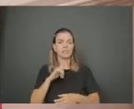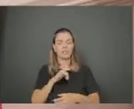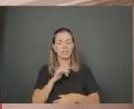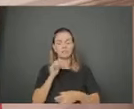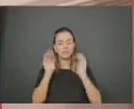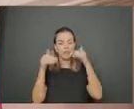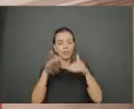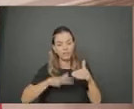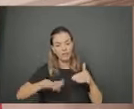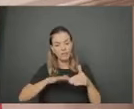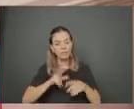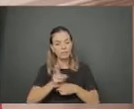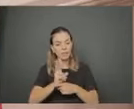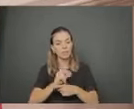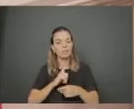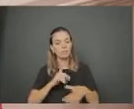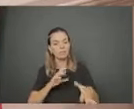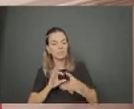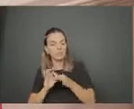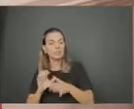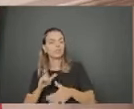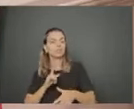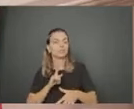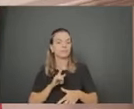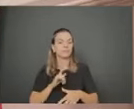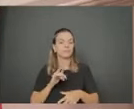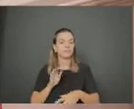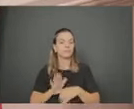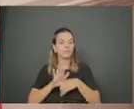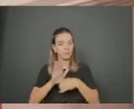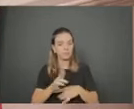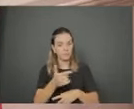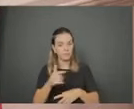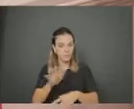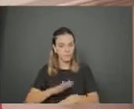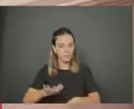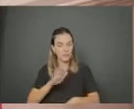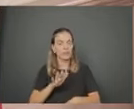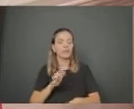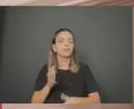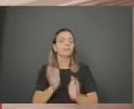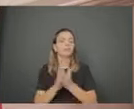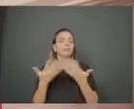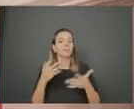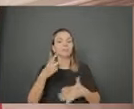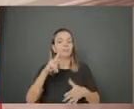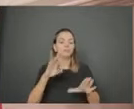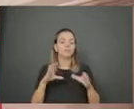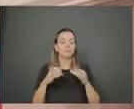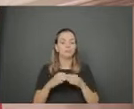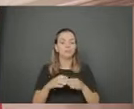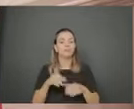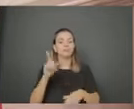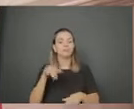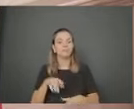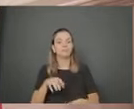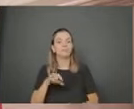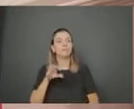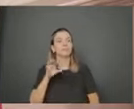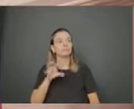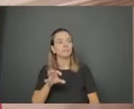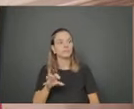tem uma busca nesse sentido, Hudson. Parabenizar todo o teu pessoal, que é efetivamente quem a gente recorre em